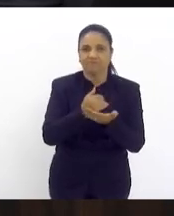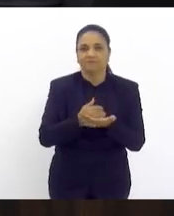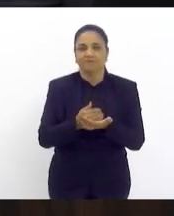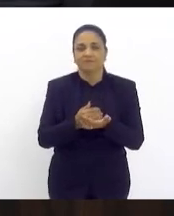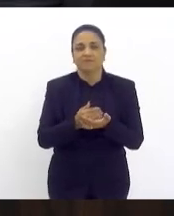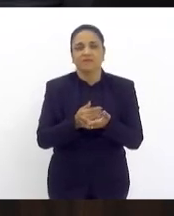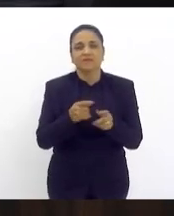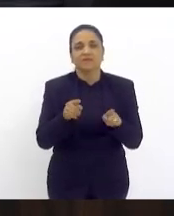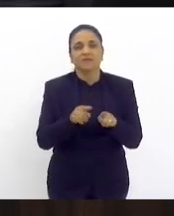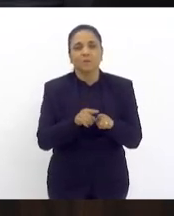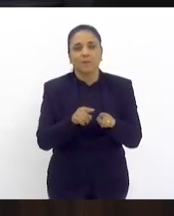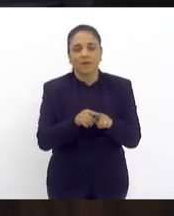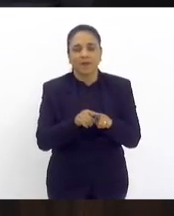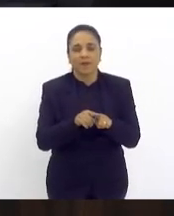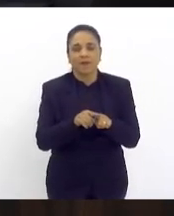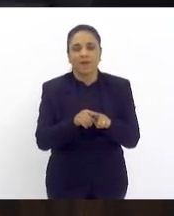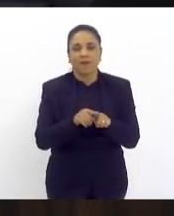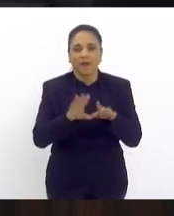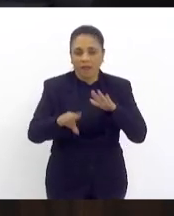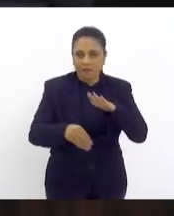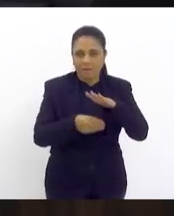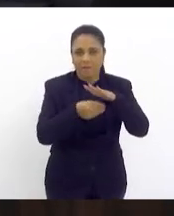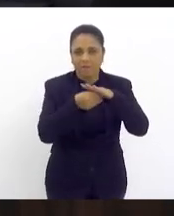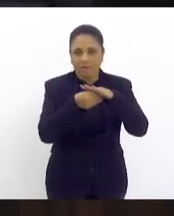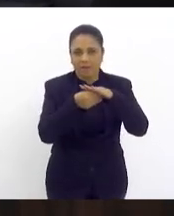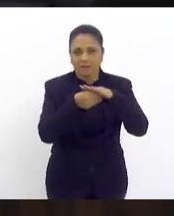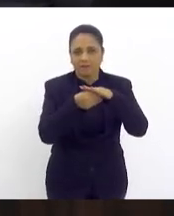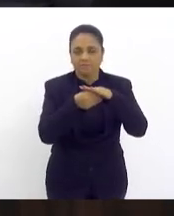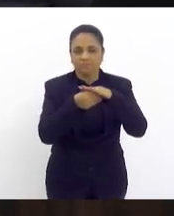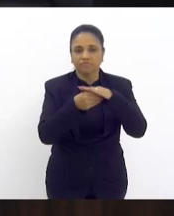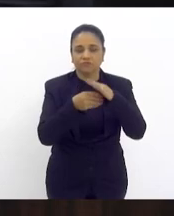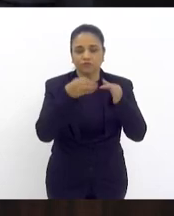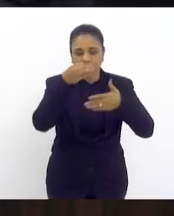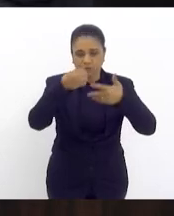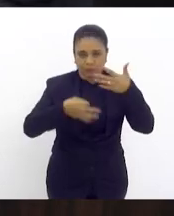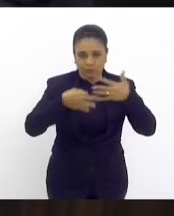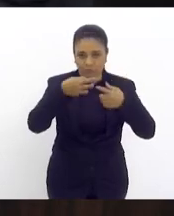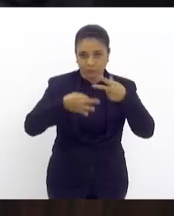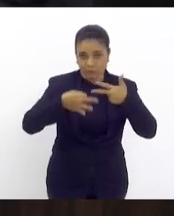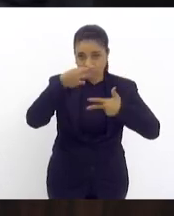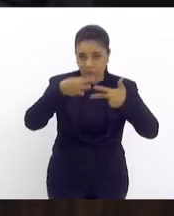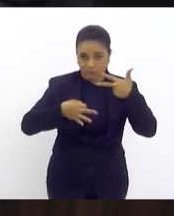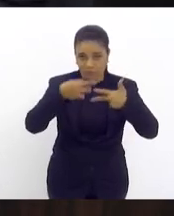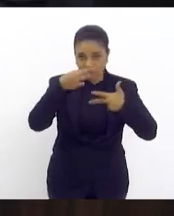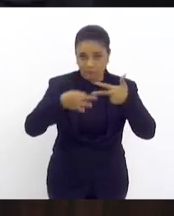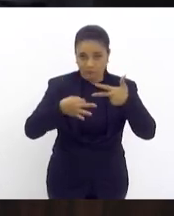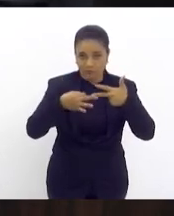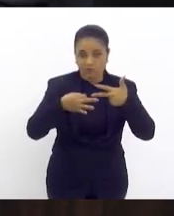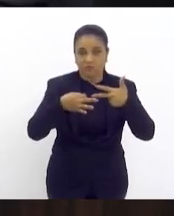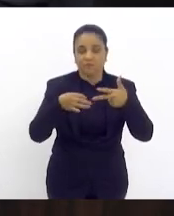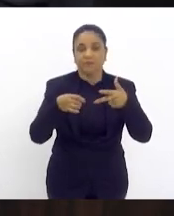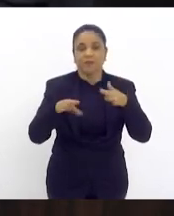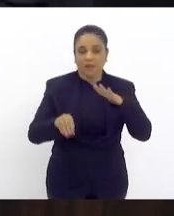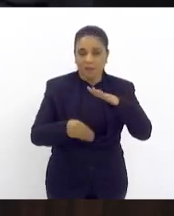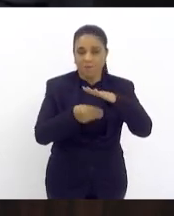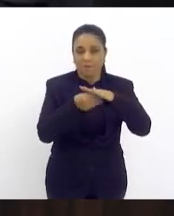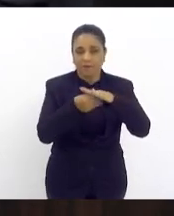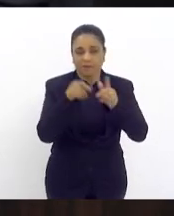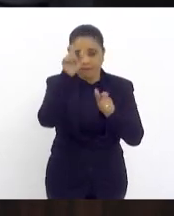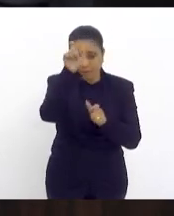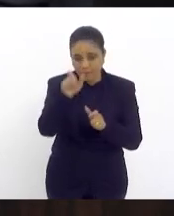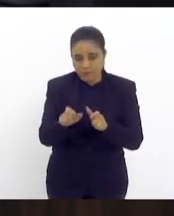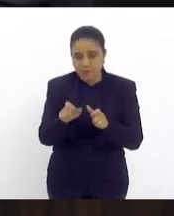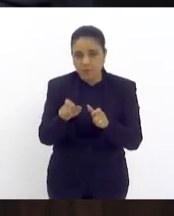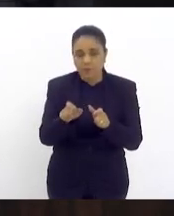favorável com emenda da comissão de constituição e justiça com as emendas da Comissão da pessoa